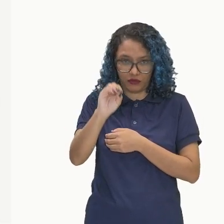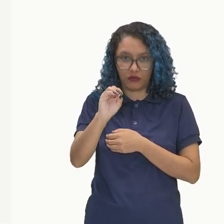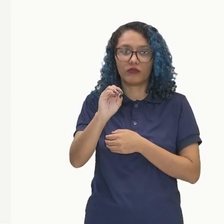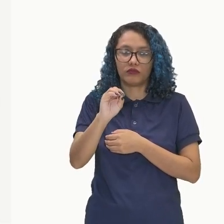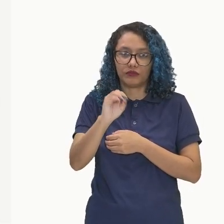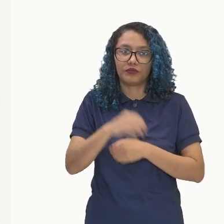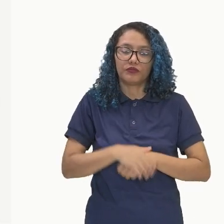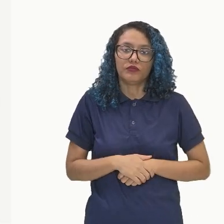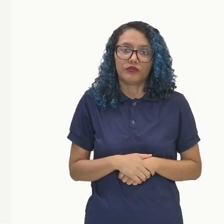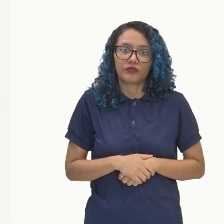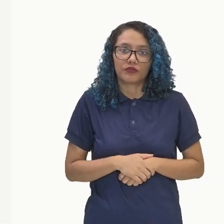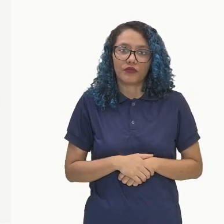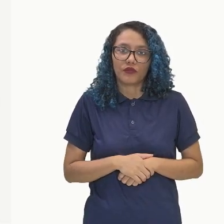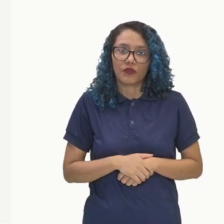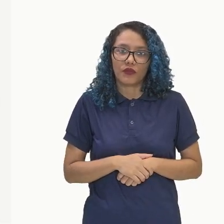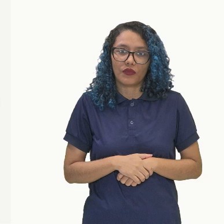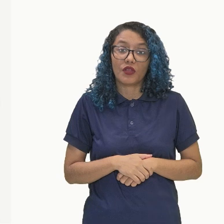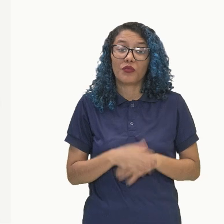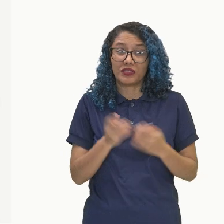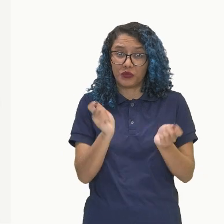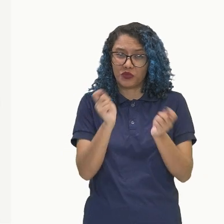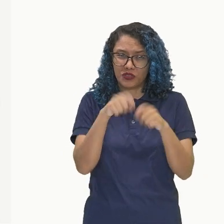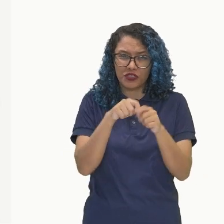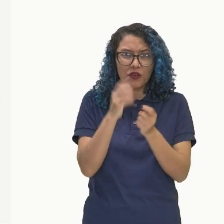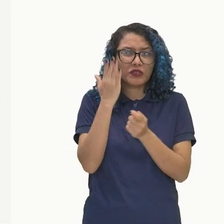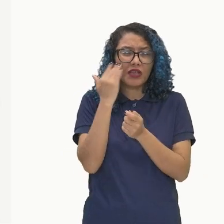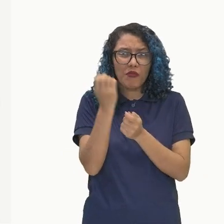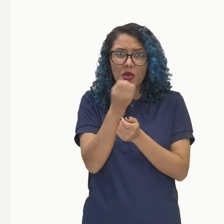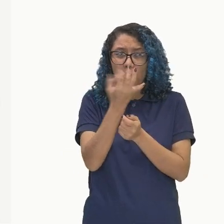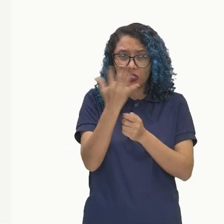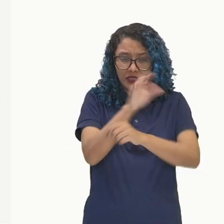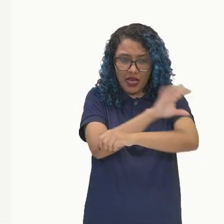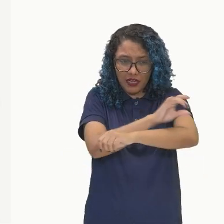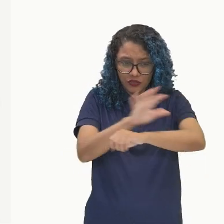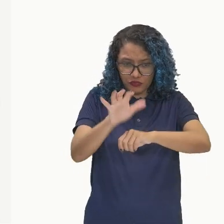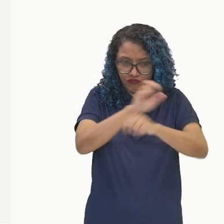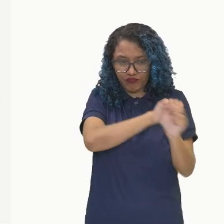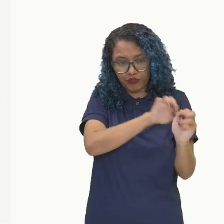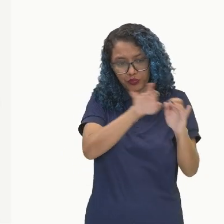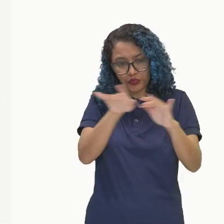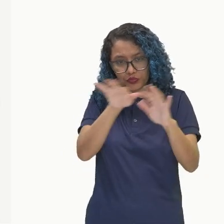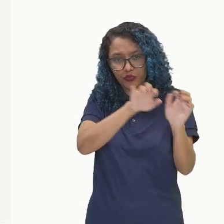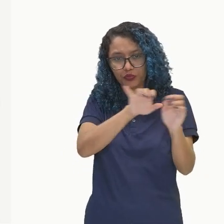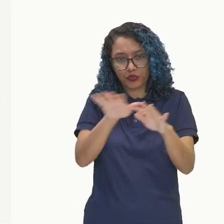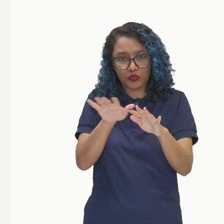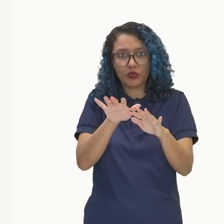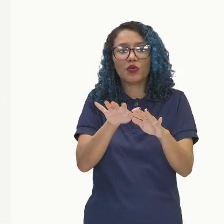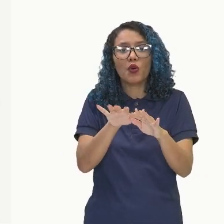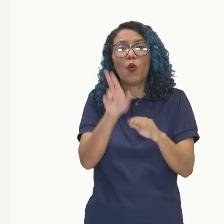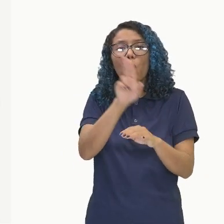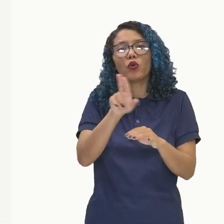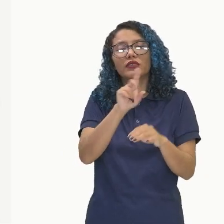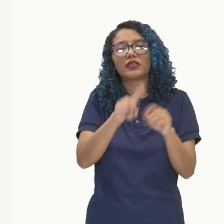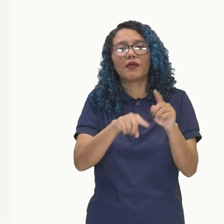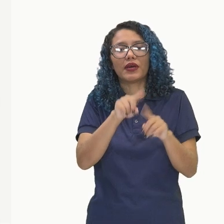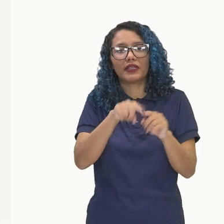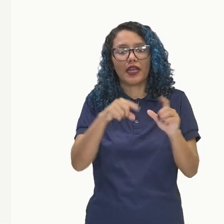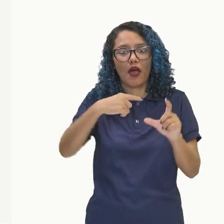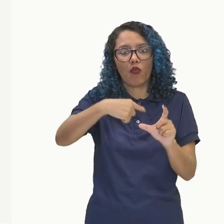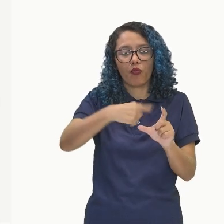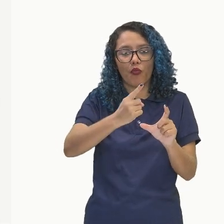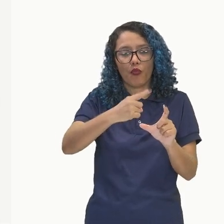você utilizar e medir a corrente, eu tenho o amperímetro. E você